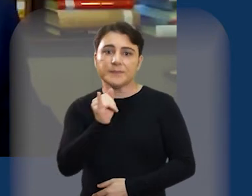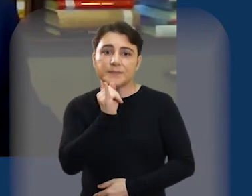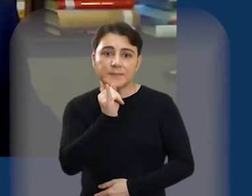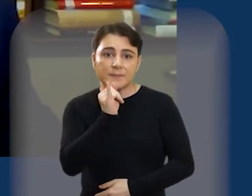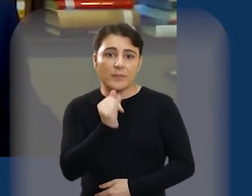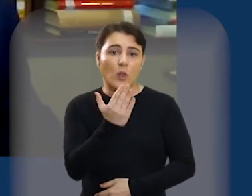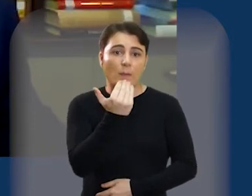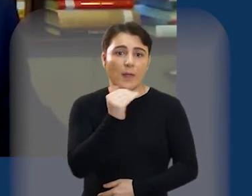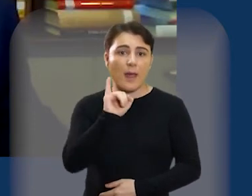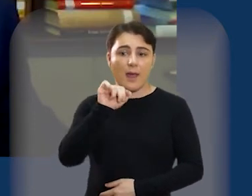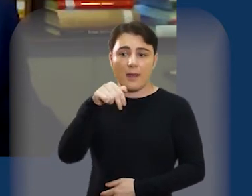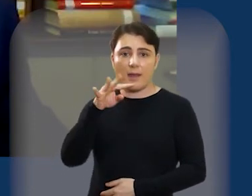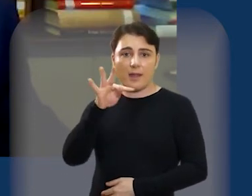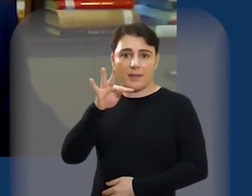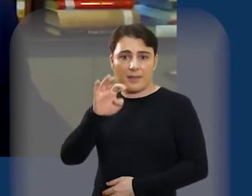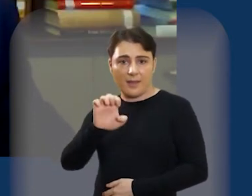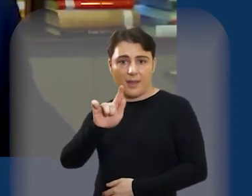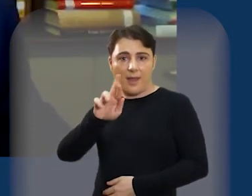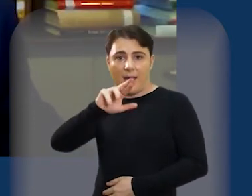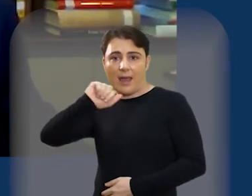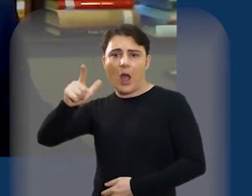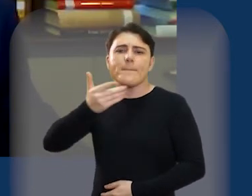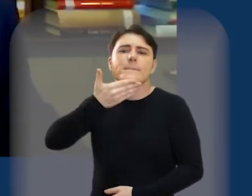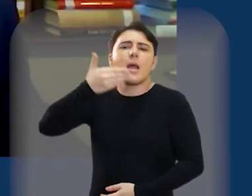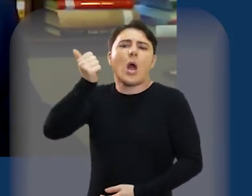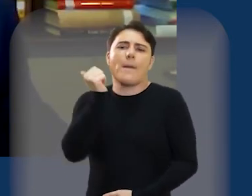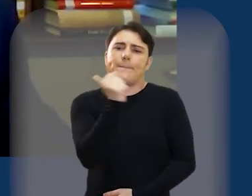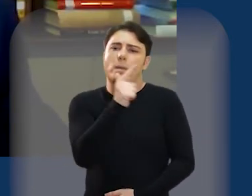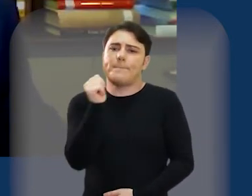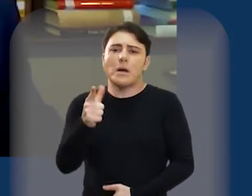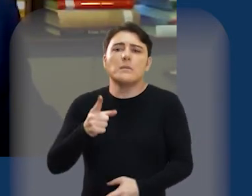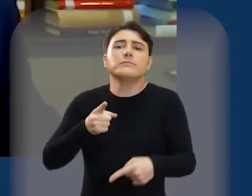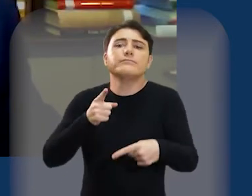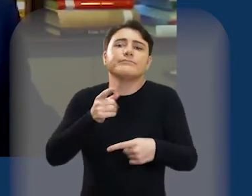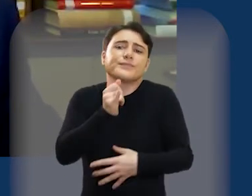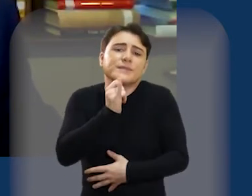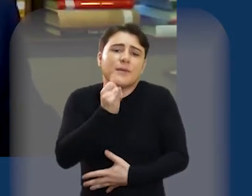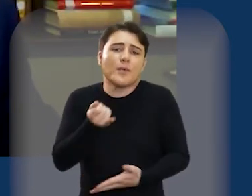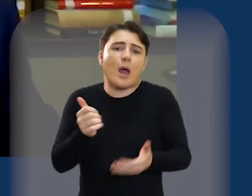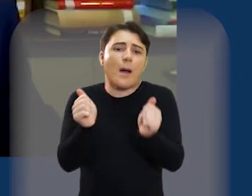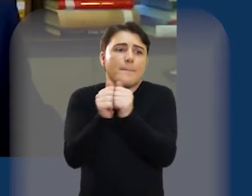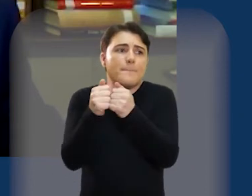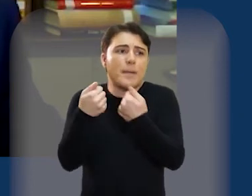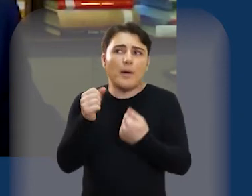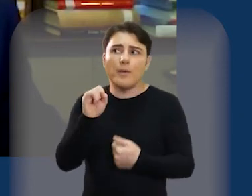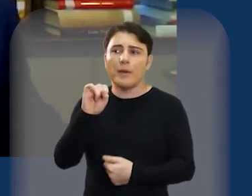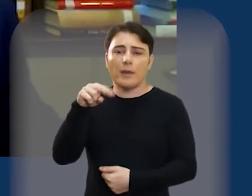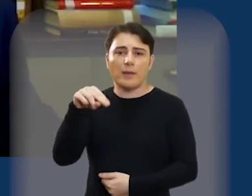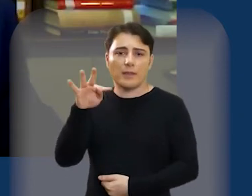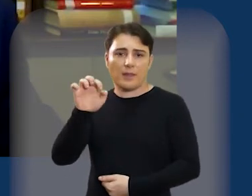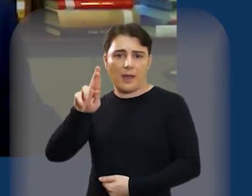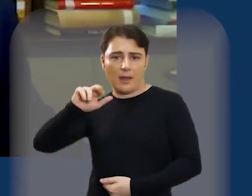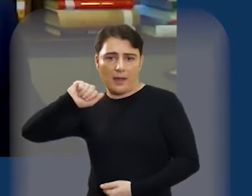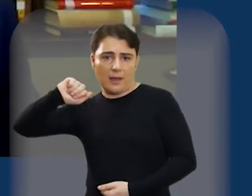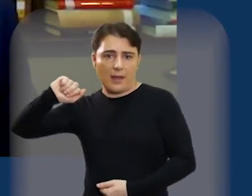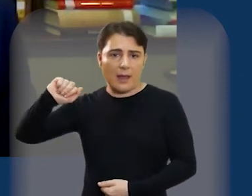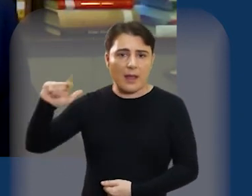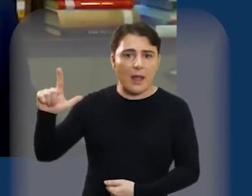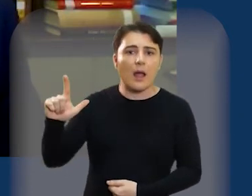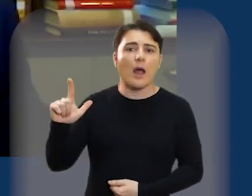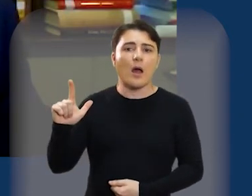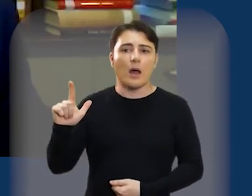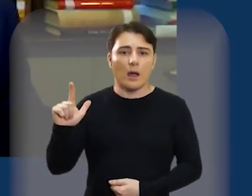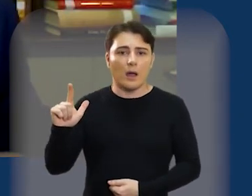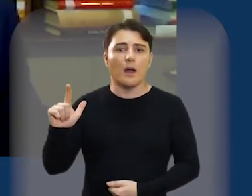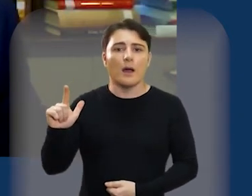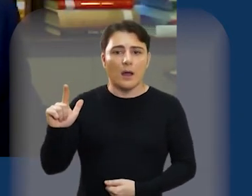integrais são os ideais. Então, toda vez que você comer um pão integral, uma massa integral,